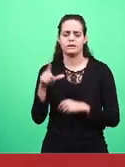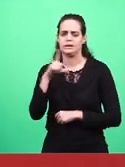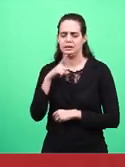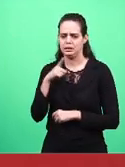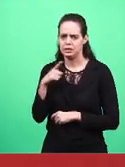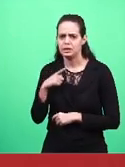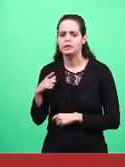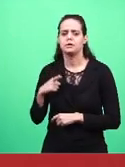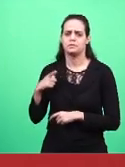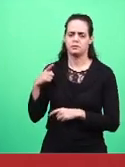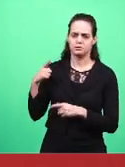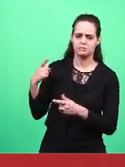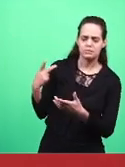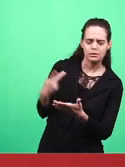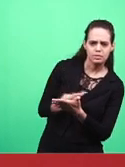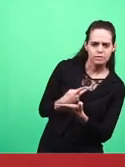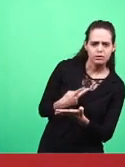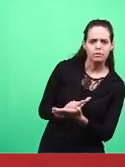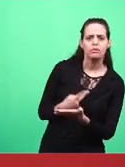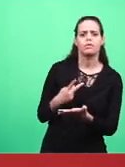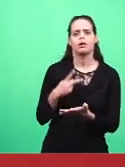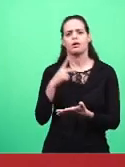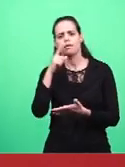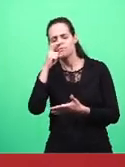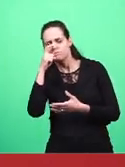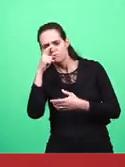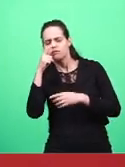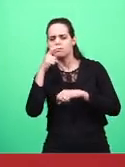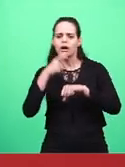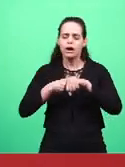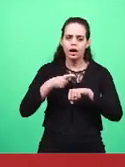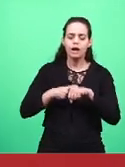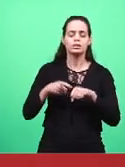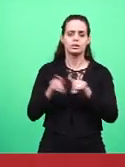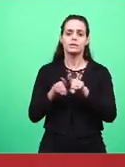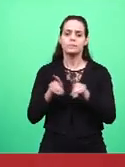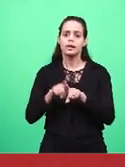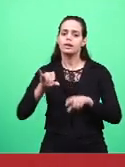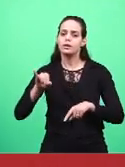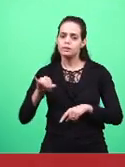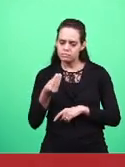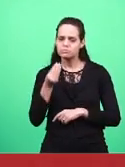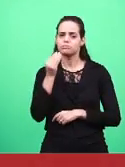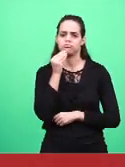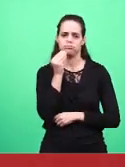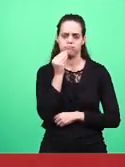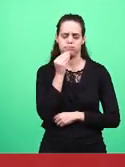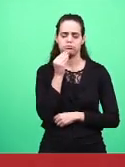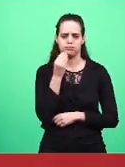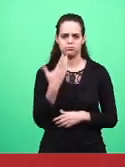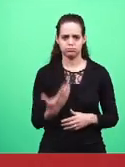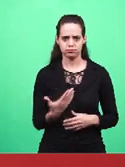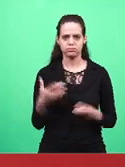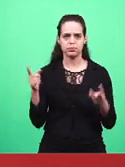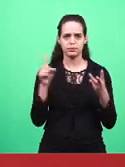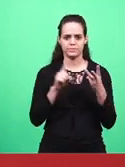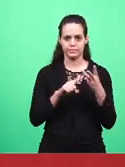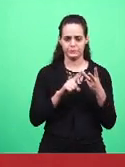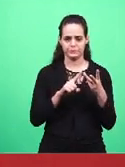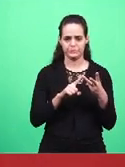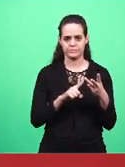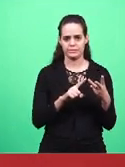quer destruí-los. E eles não podemos. O mundo quer separá-los. O mundo quer, foi o que o